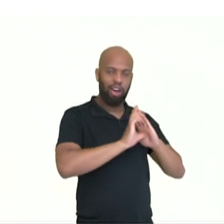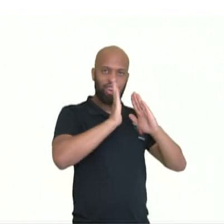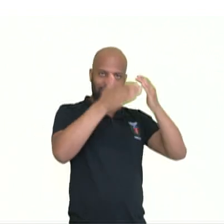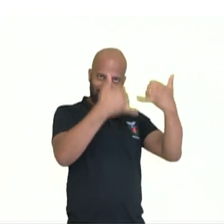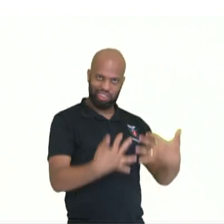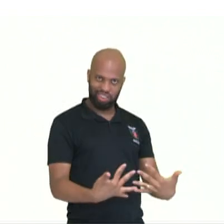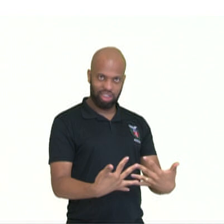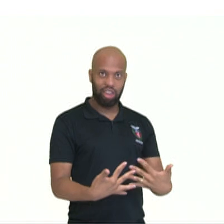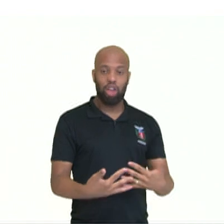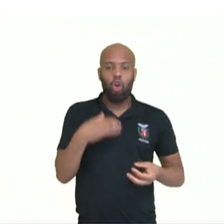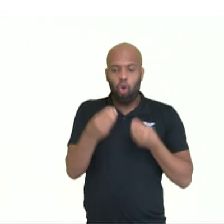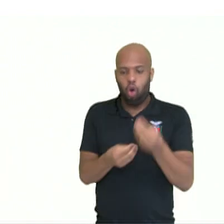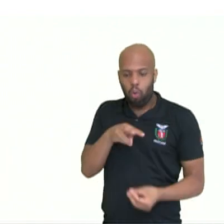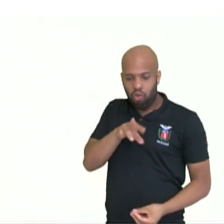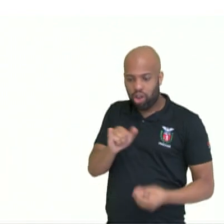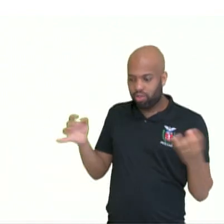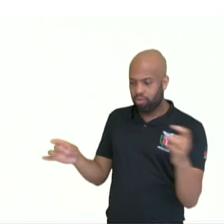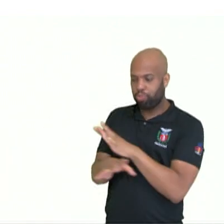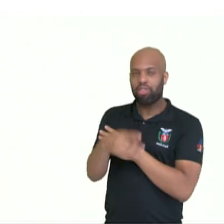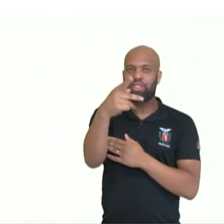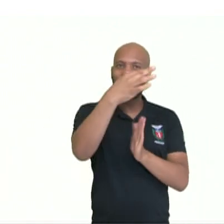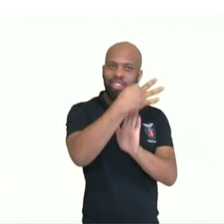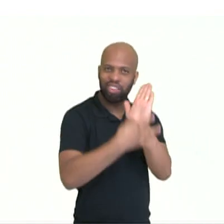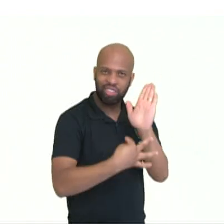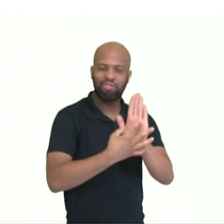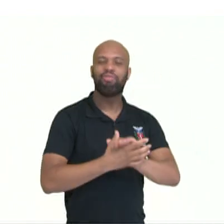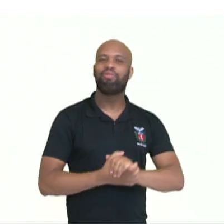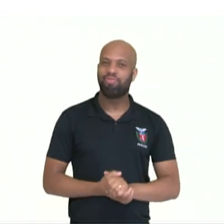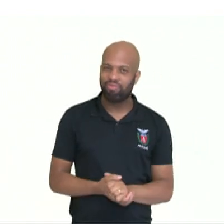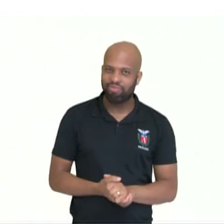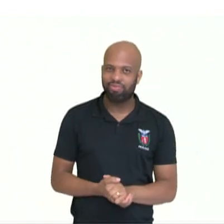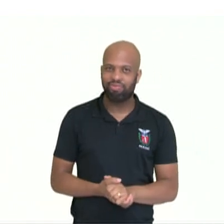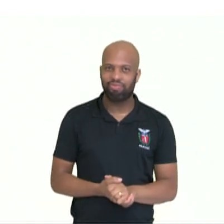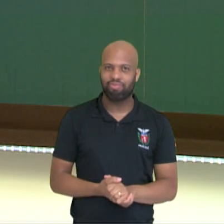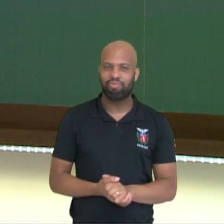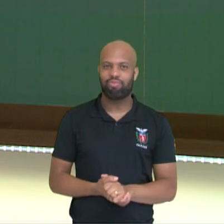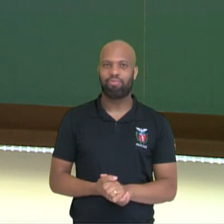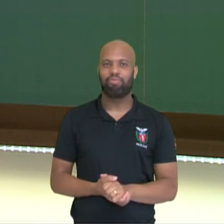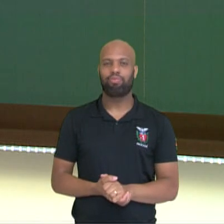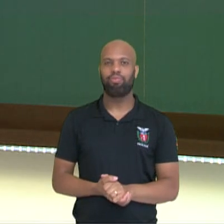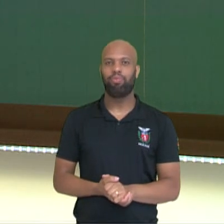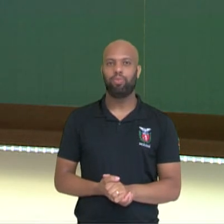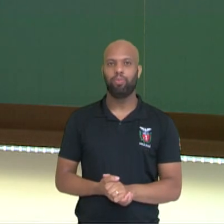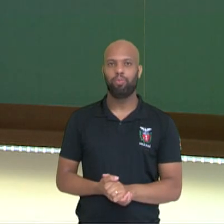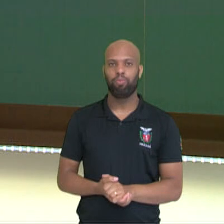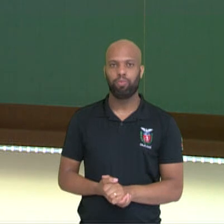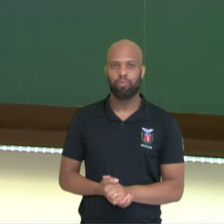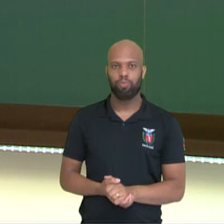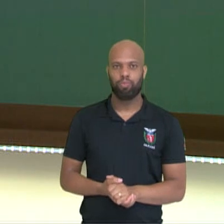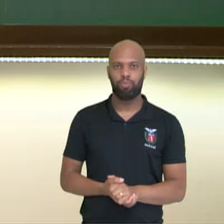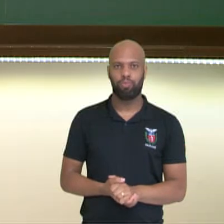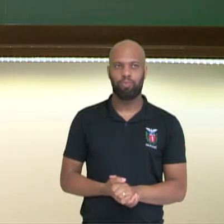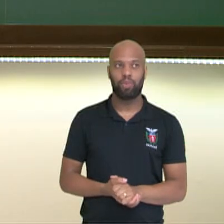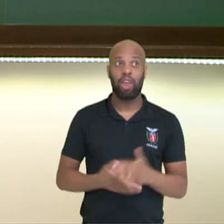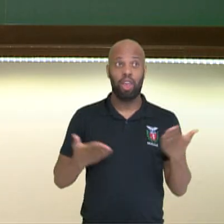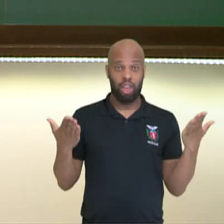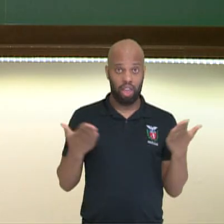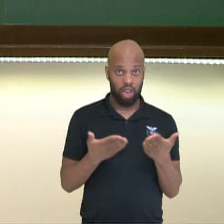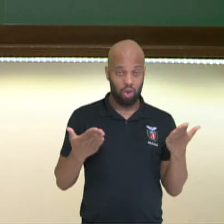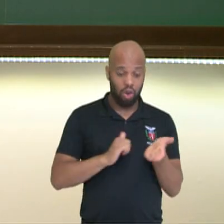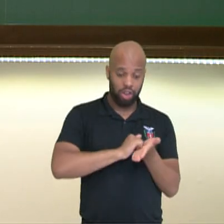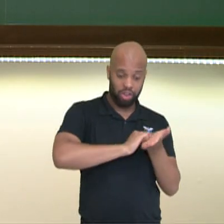Bíblia, assinou-se como filho pródigo. Chegou de noite, cansado, e foi direto para o prédio onde